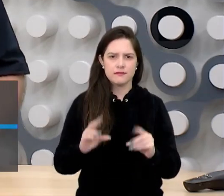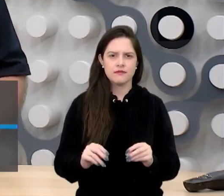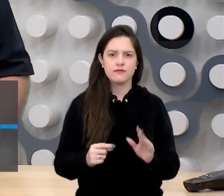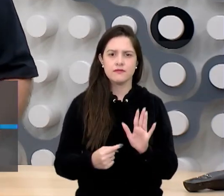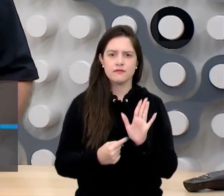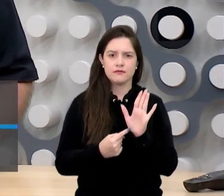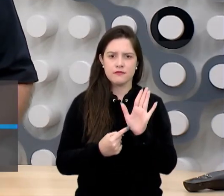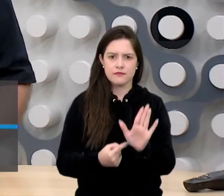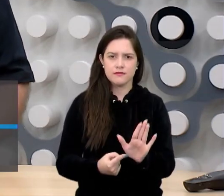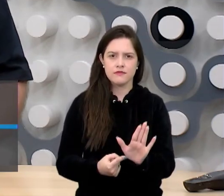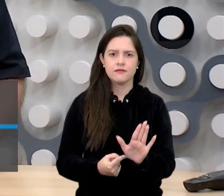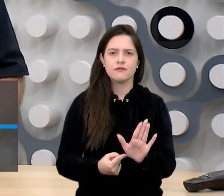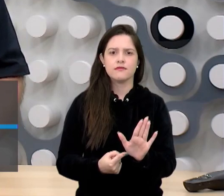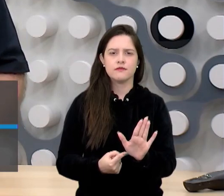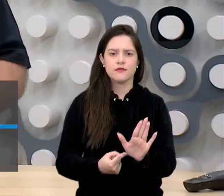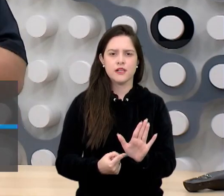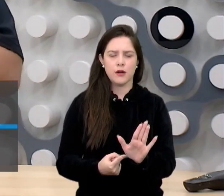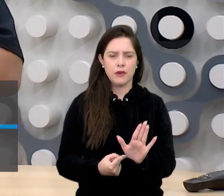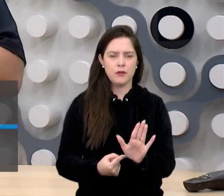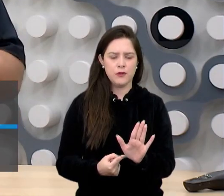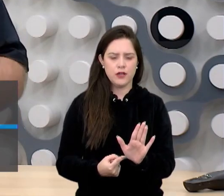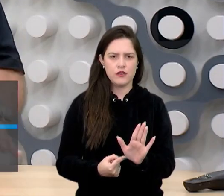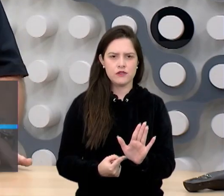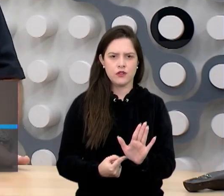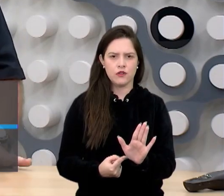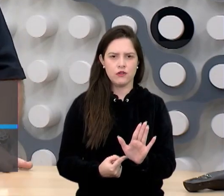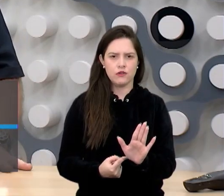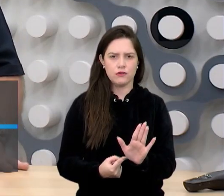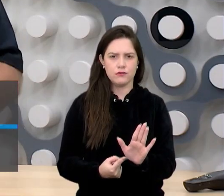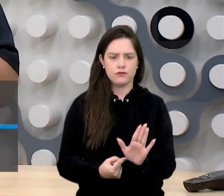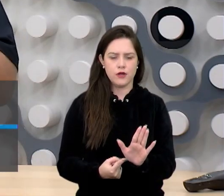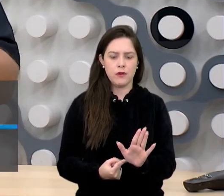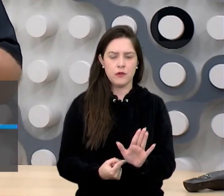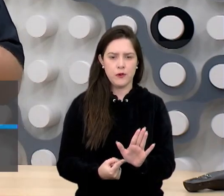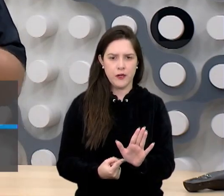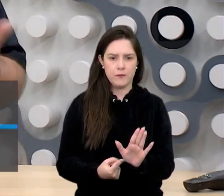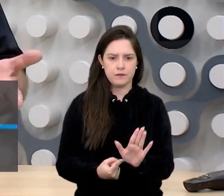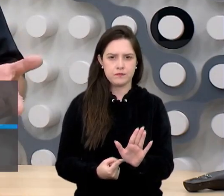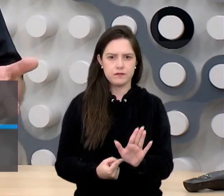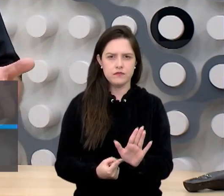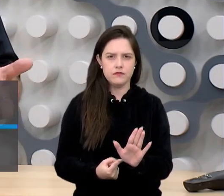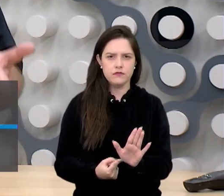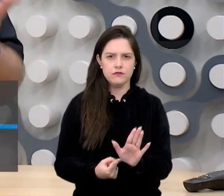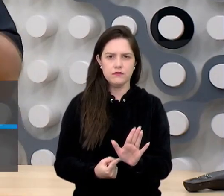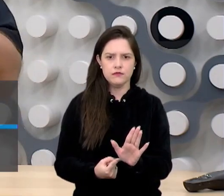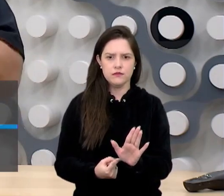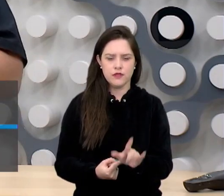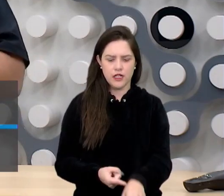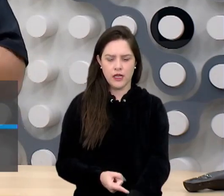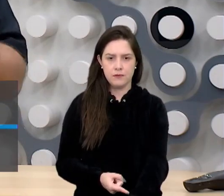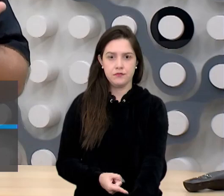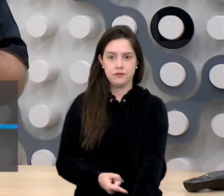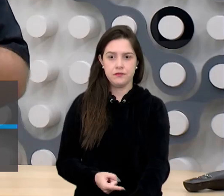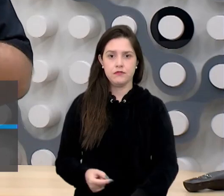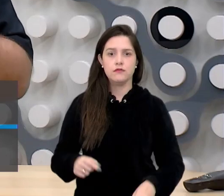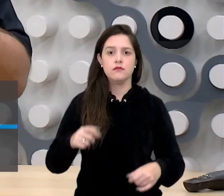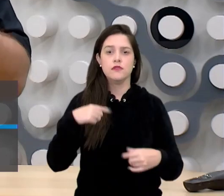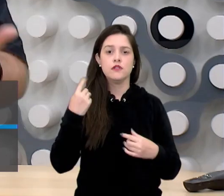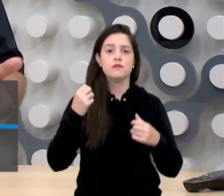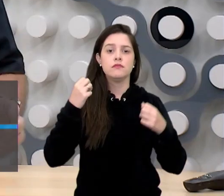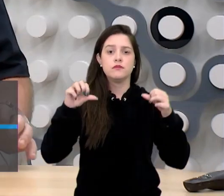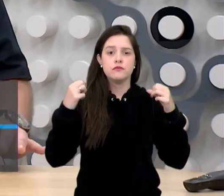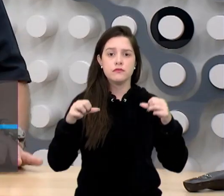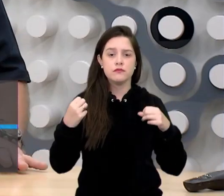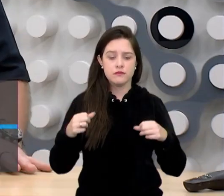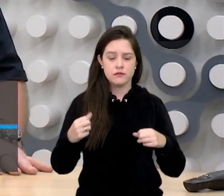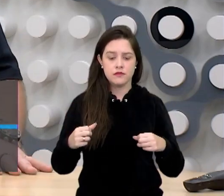nós fizemos aí na atividade 1, né, com as informações aí dadas aí sobre renda, sobre educação, que nós trabalhamos. Eu até trouxe